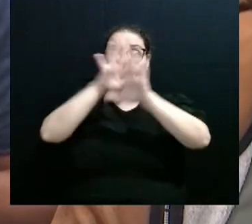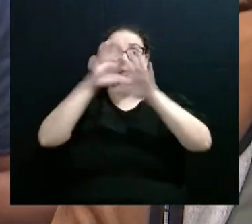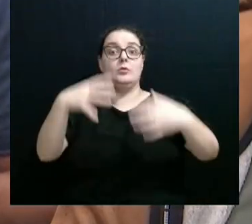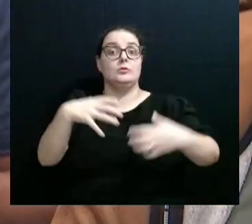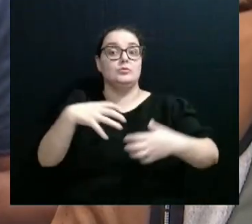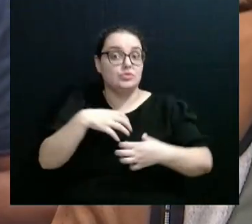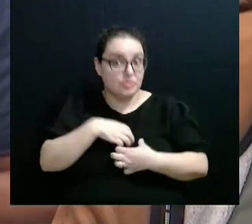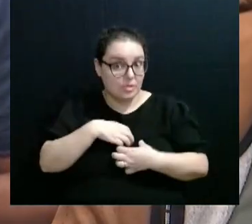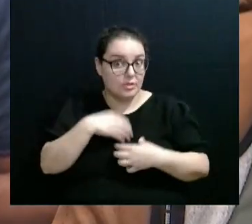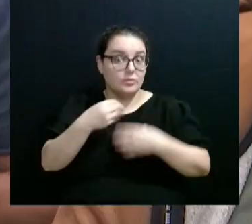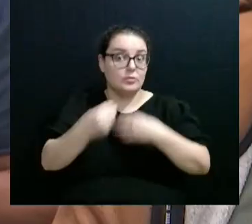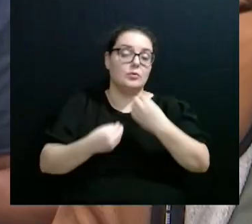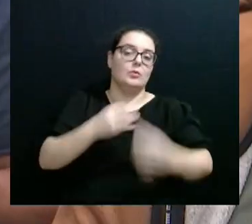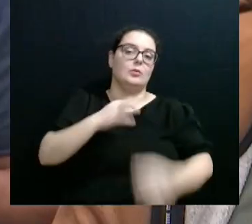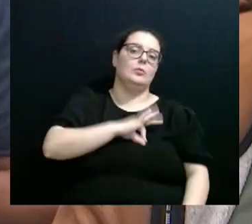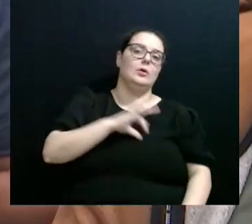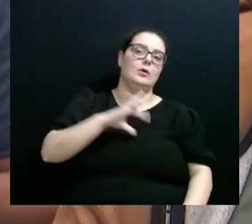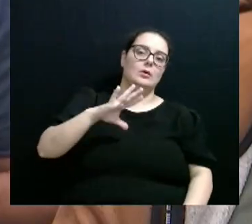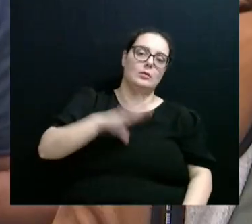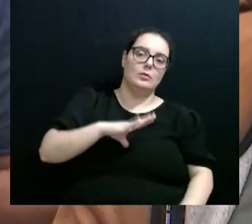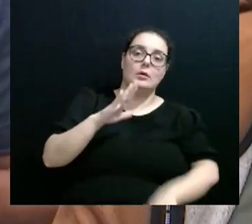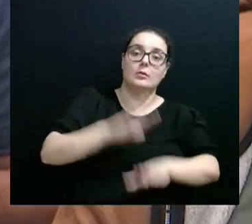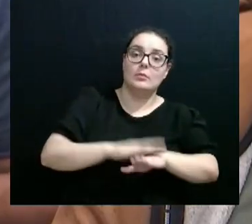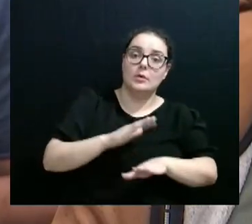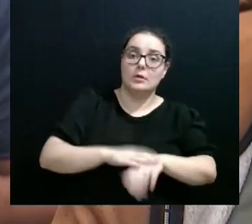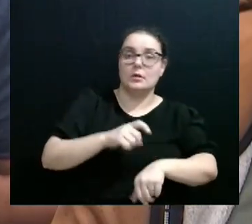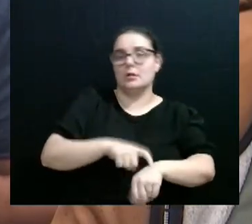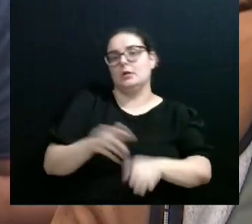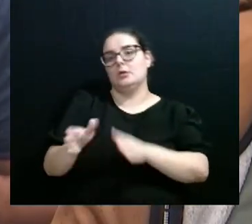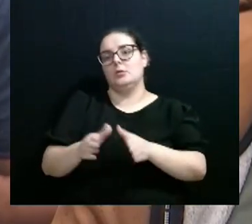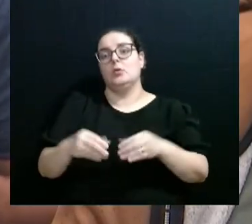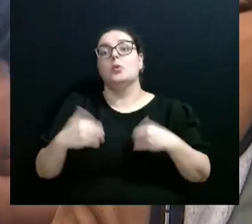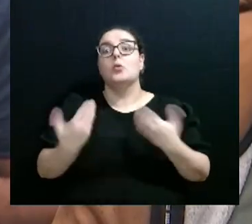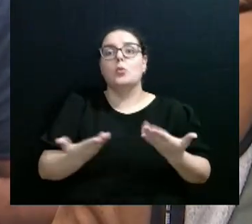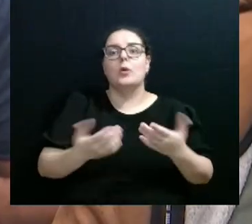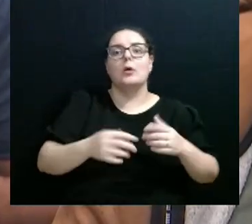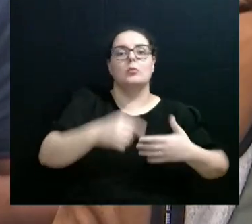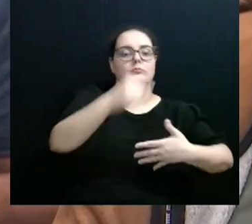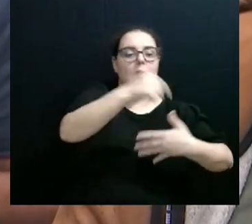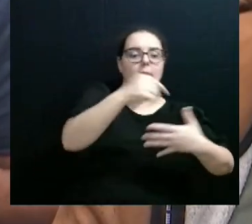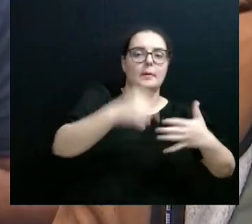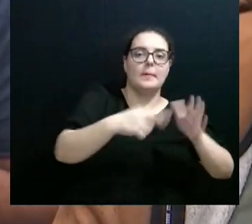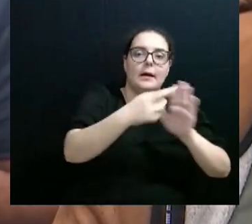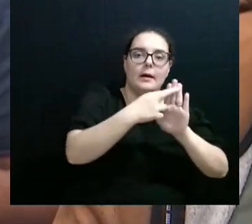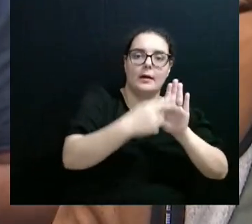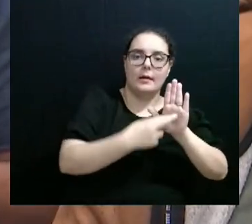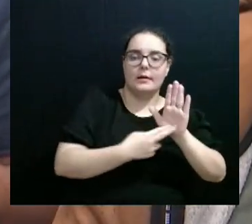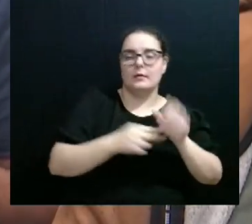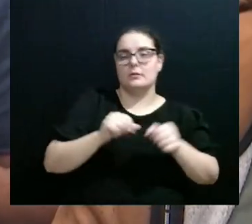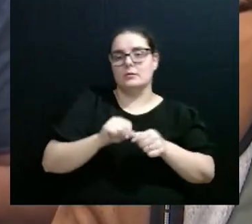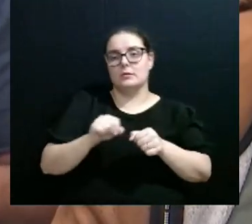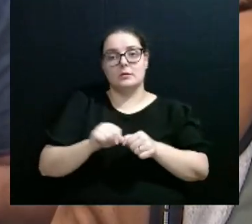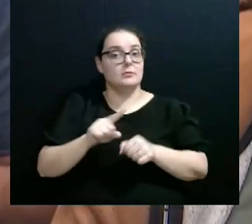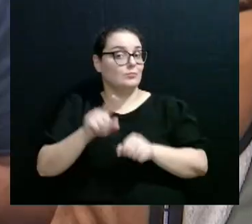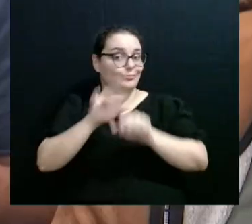tem que atuar naquele momento, o procedimento, o rito que ela tem que fazer. Isso não está claro em decreto nenhum. Não sei